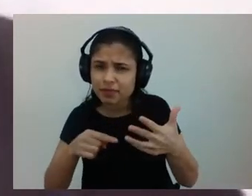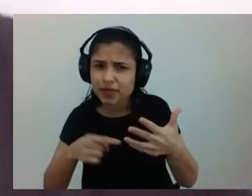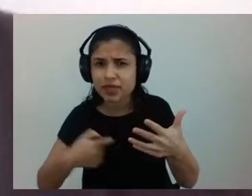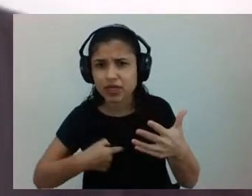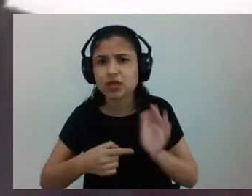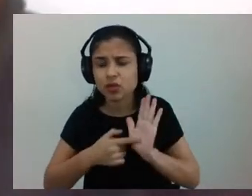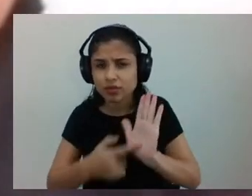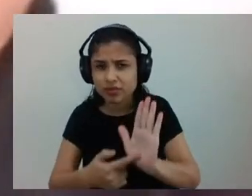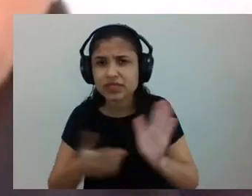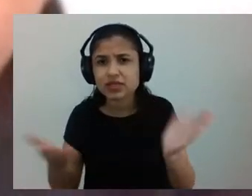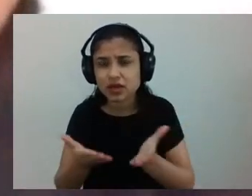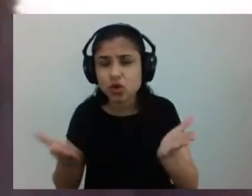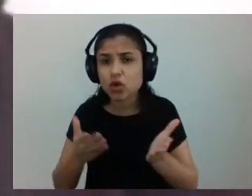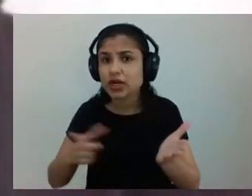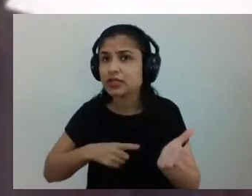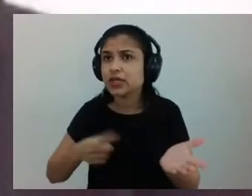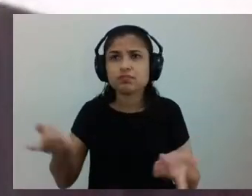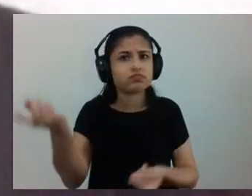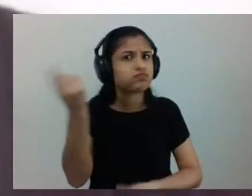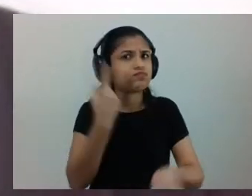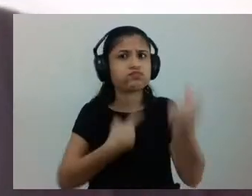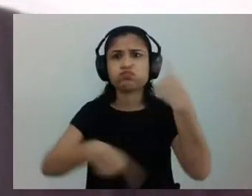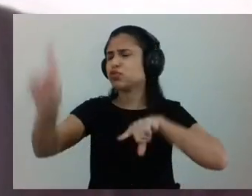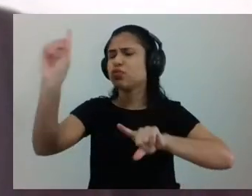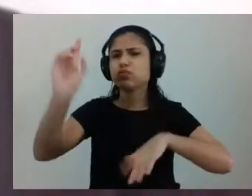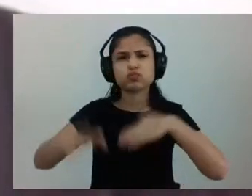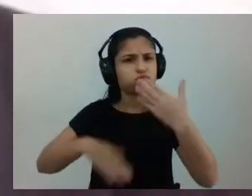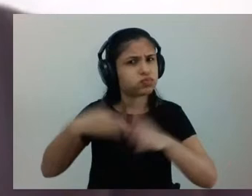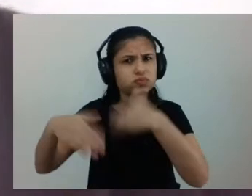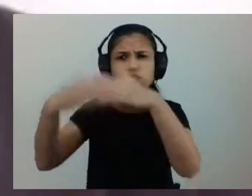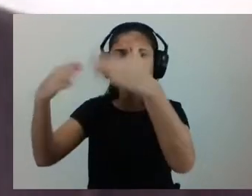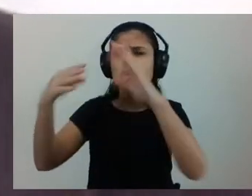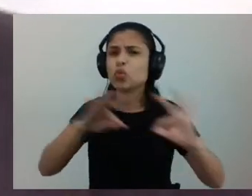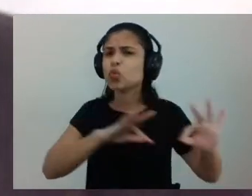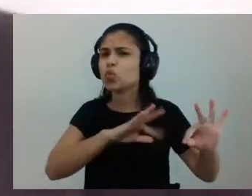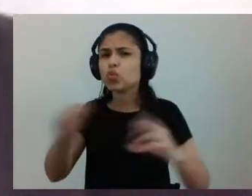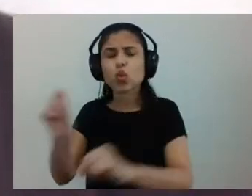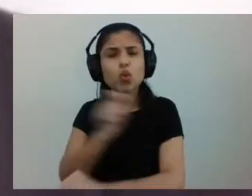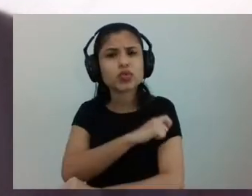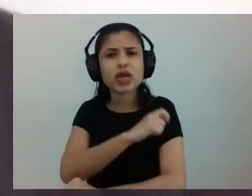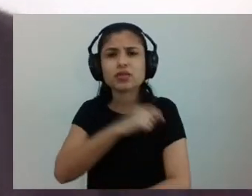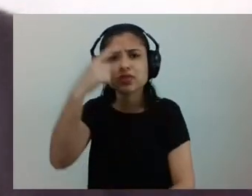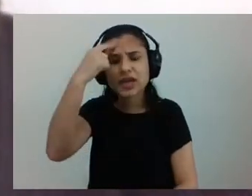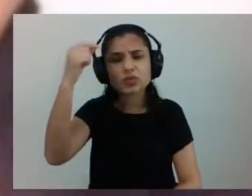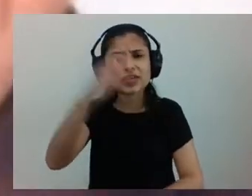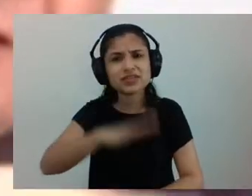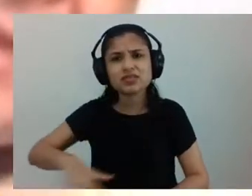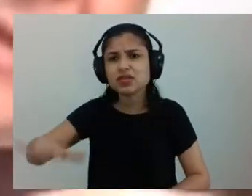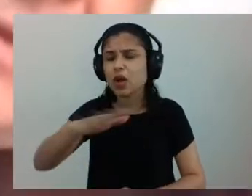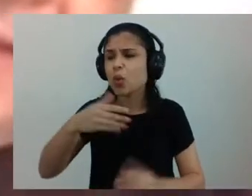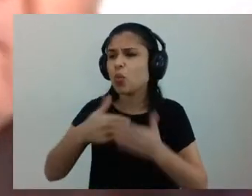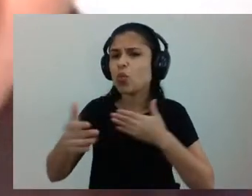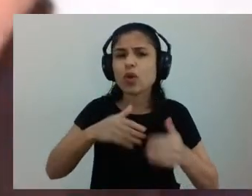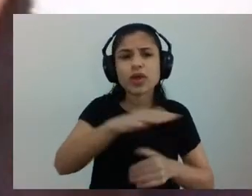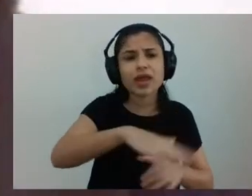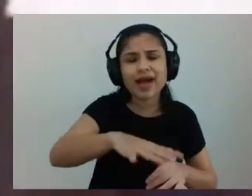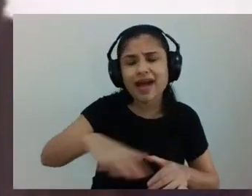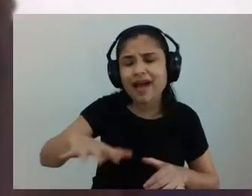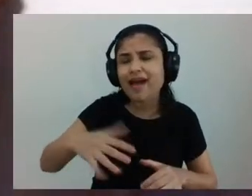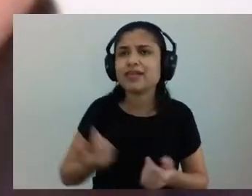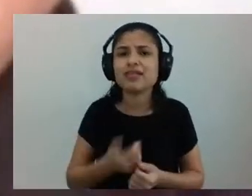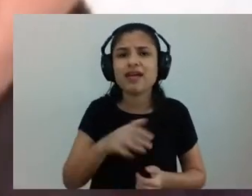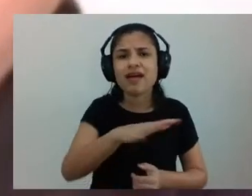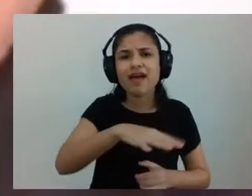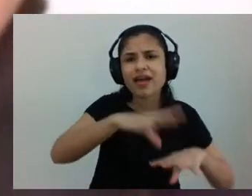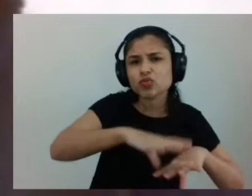um crescimento brutal para todos os alunos de graduação, todos, indiferentemente, não importa a área, seja área de